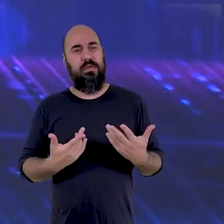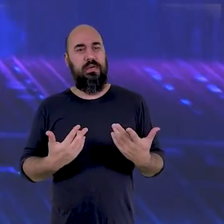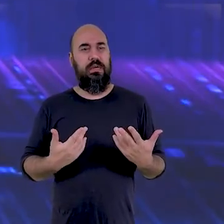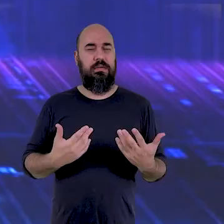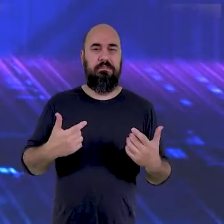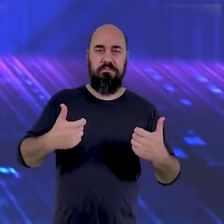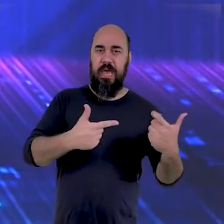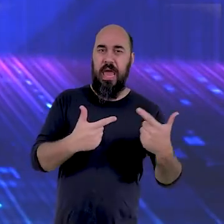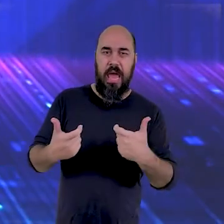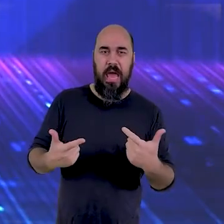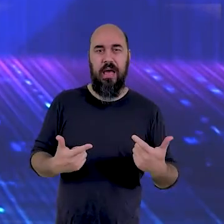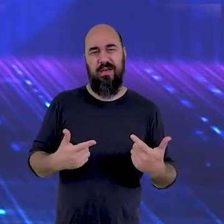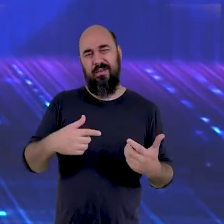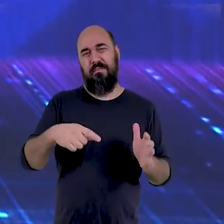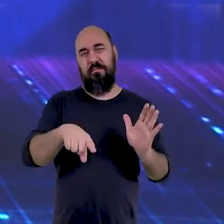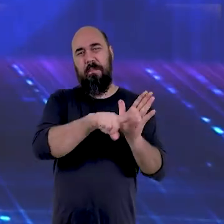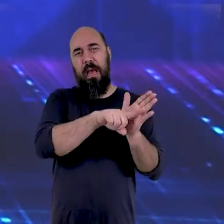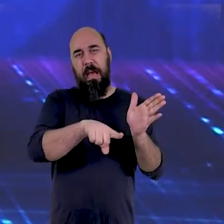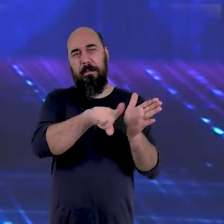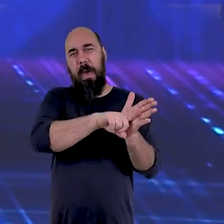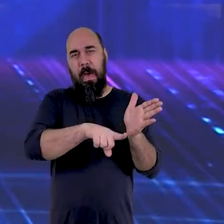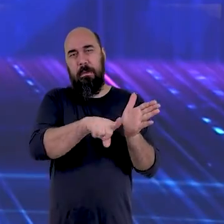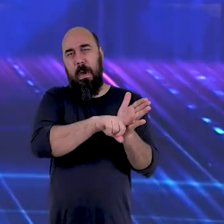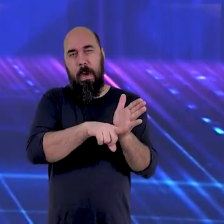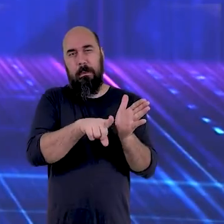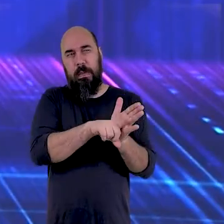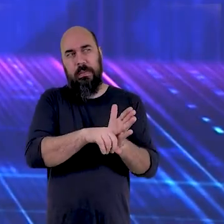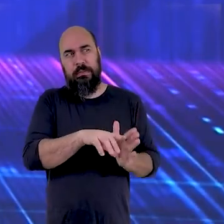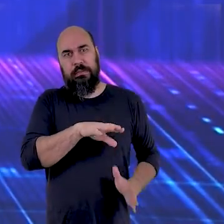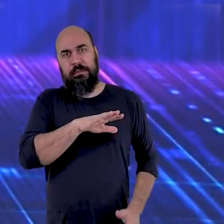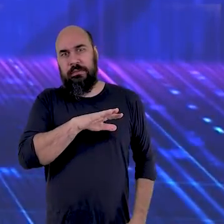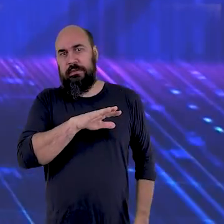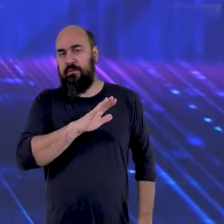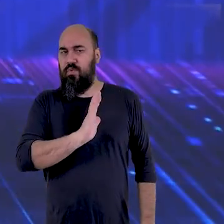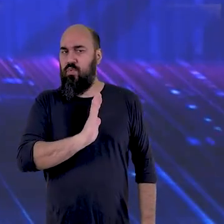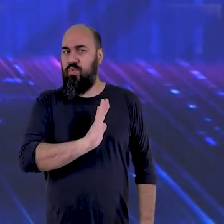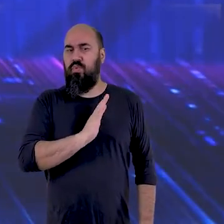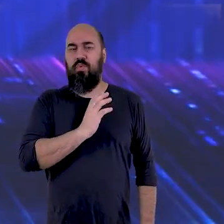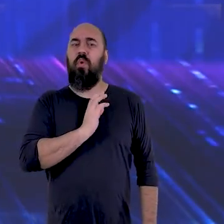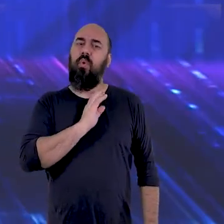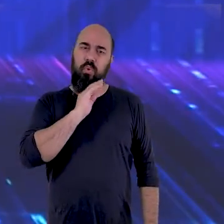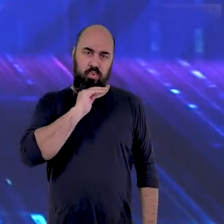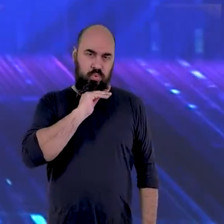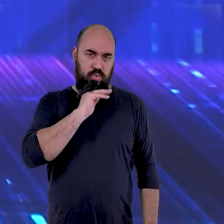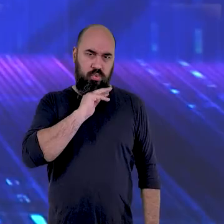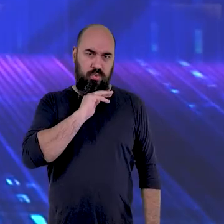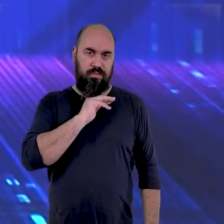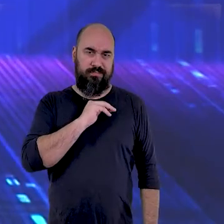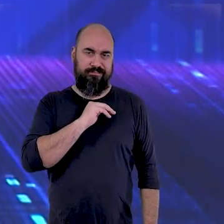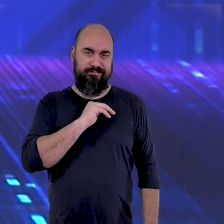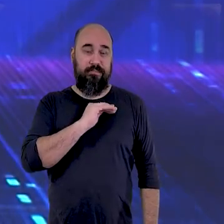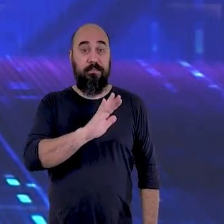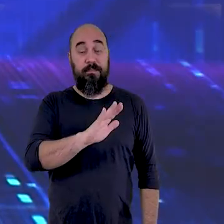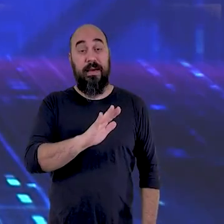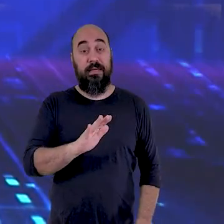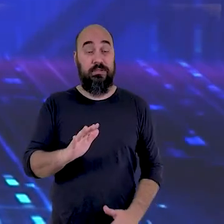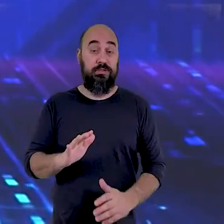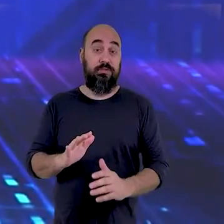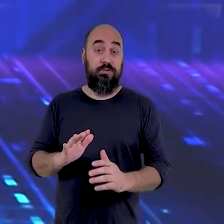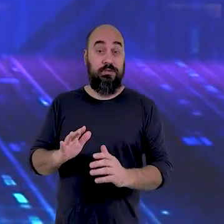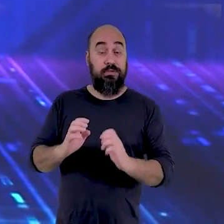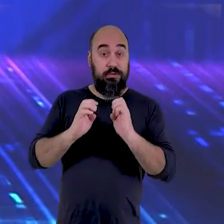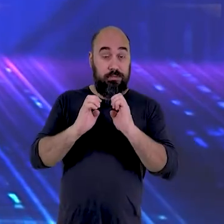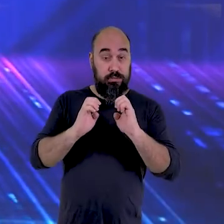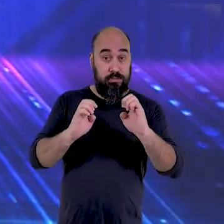de destruição, tragédia. E Jesus diz, olha, tudo isso aí vai acontecer, mas não é o fim, porque não está na mão dos maus determinar quando Jesus